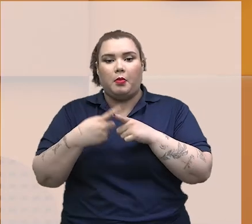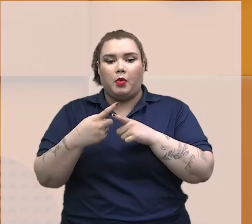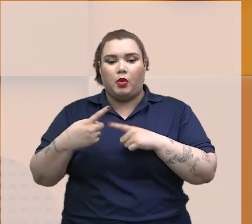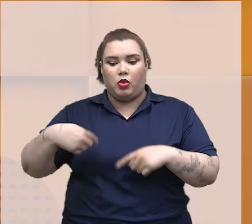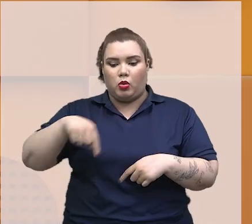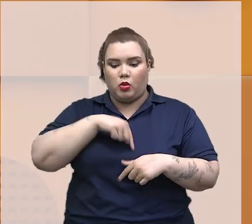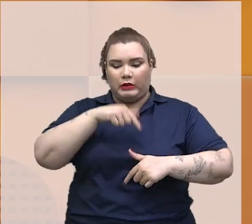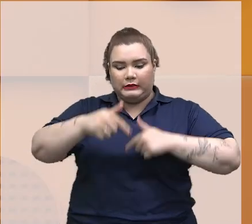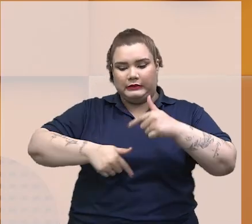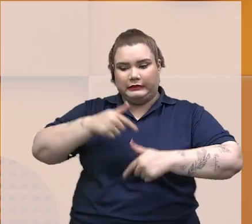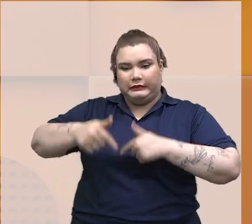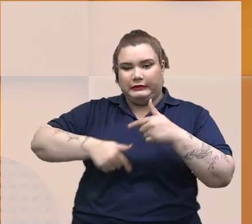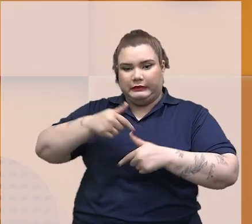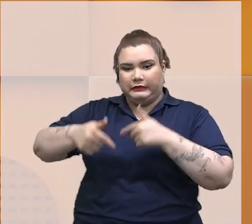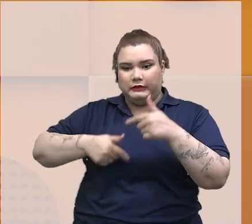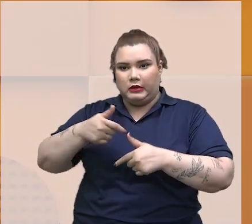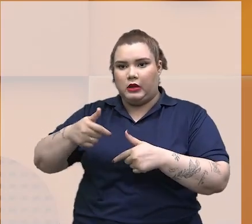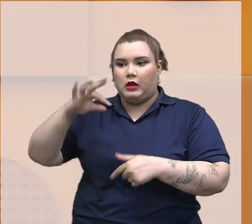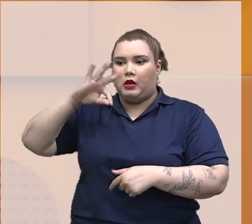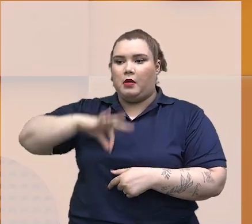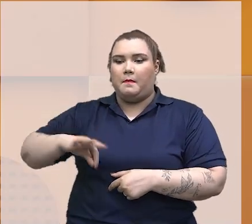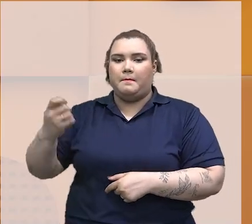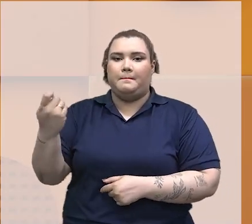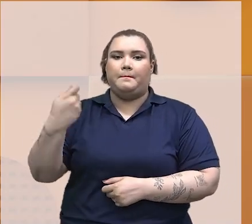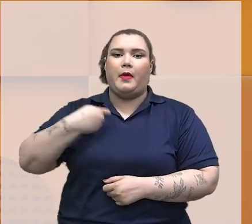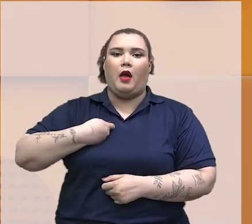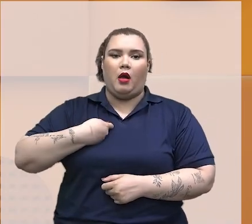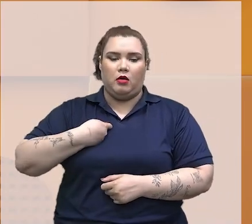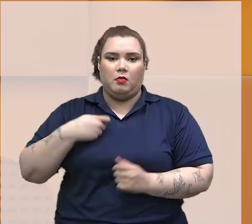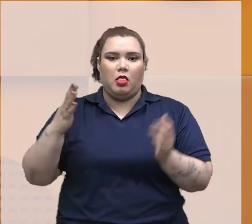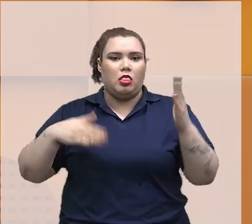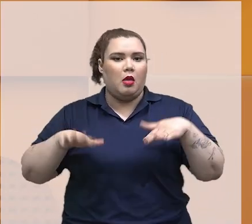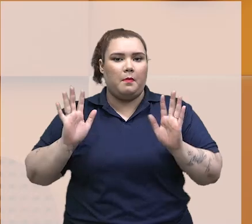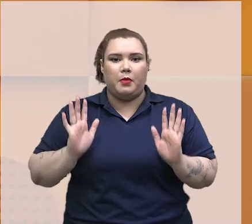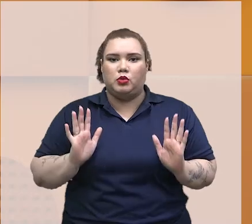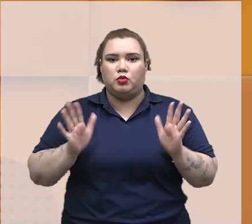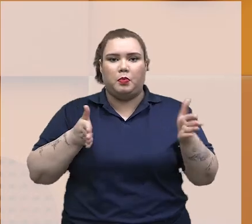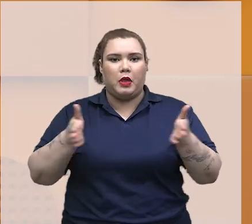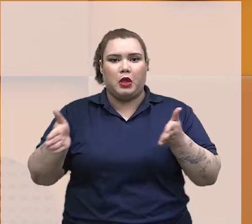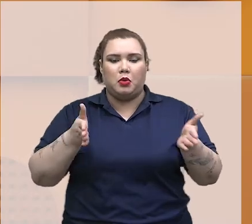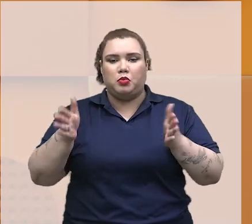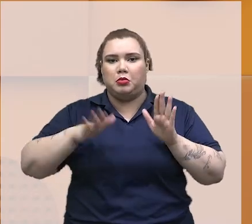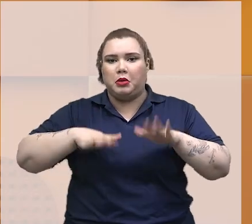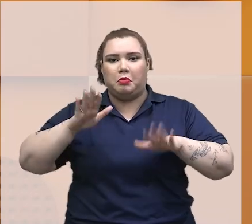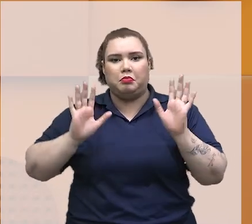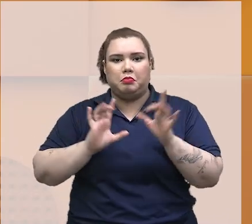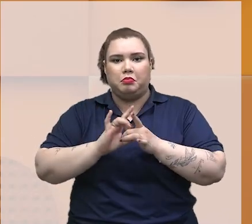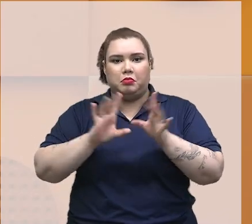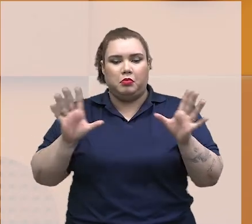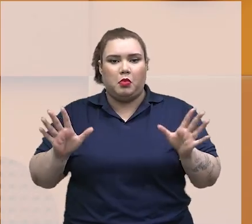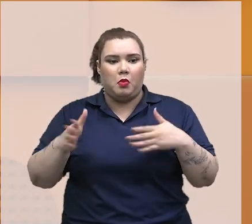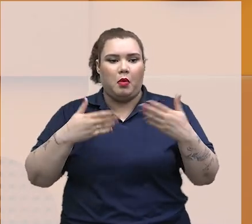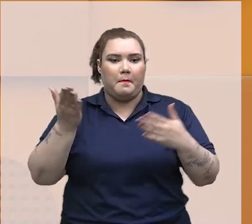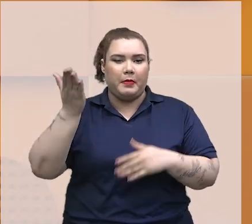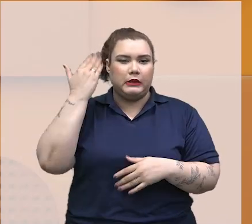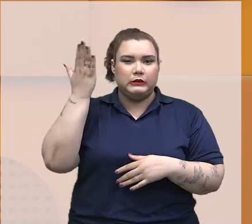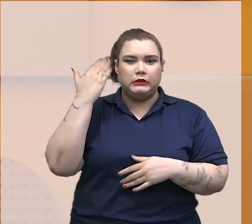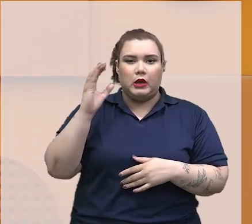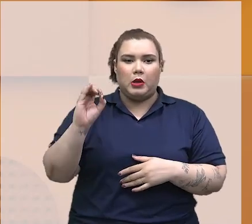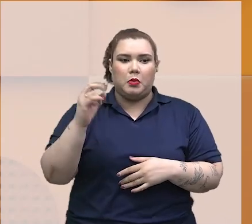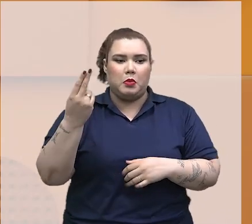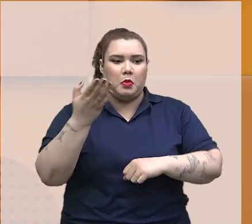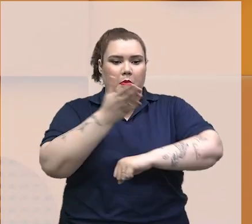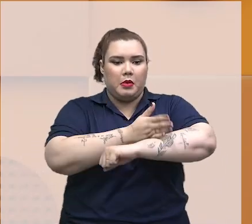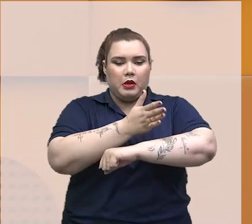força de trabalho. E não importa em qual época a gente esteja falando, se lá na Antiguidade, se na Idade Média, tá certo? A